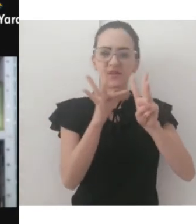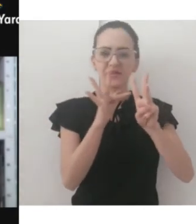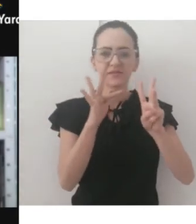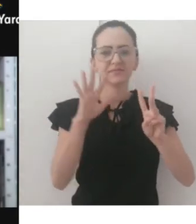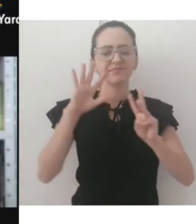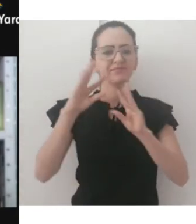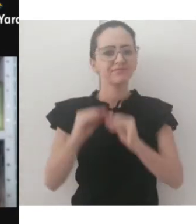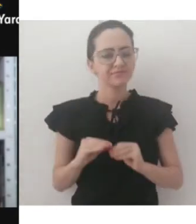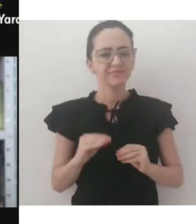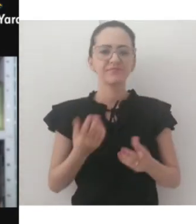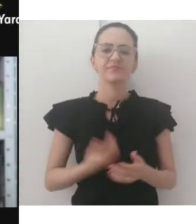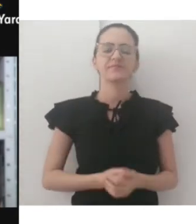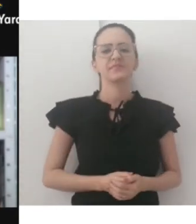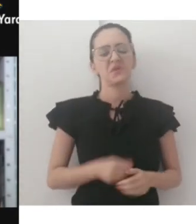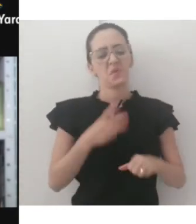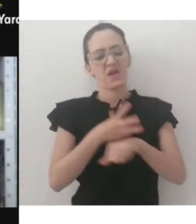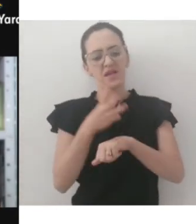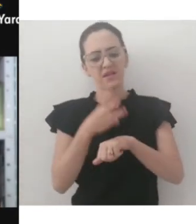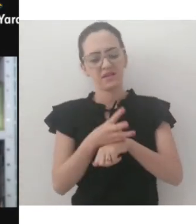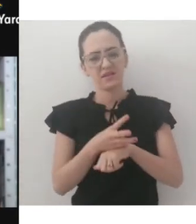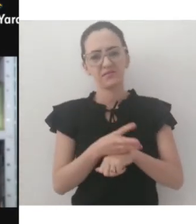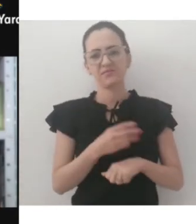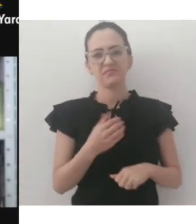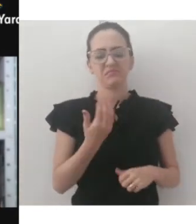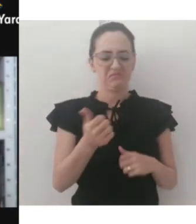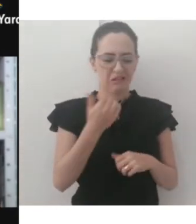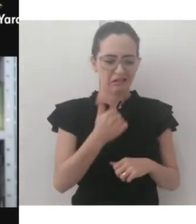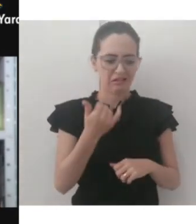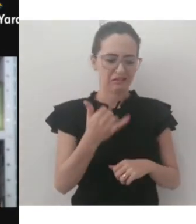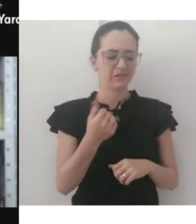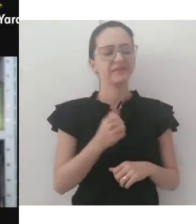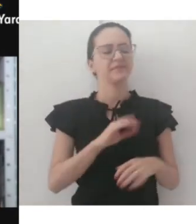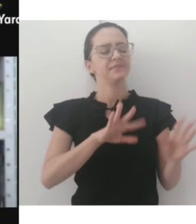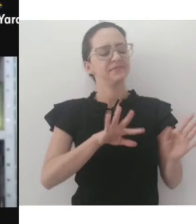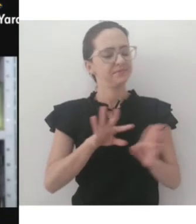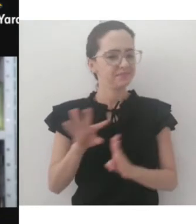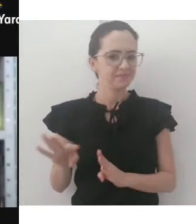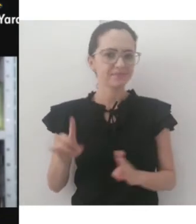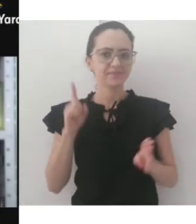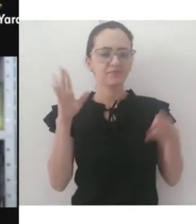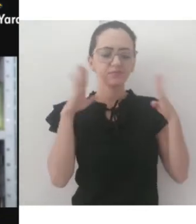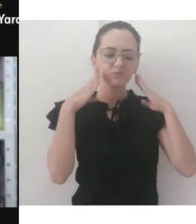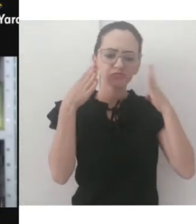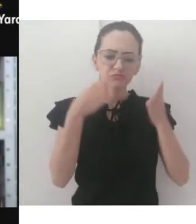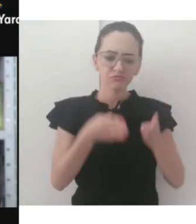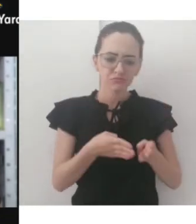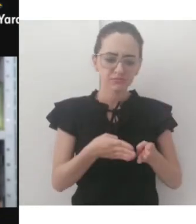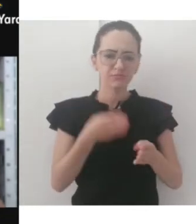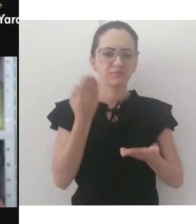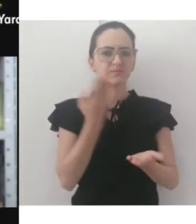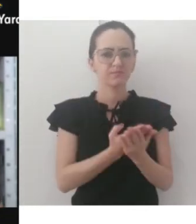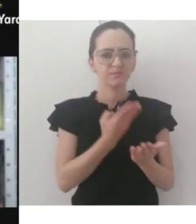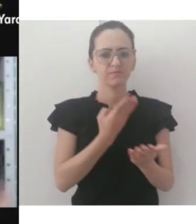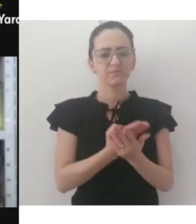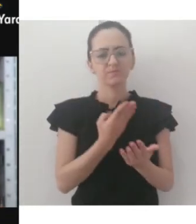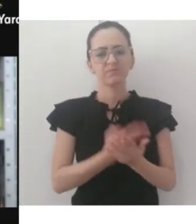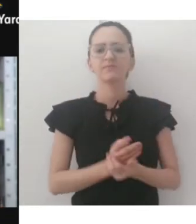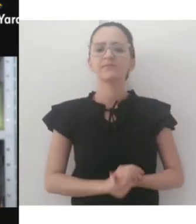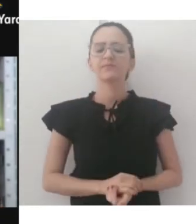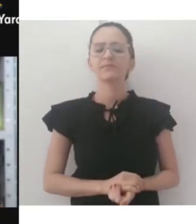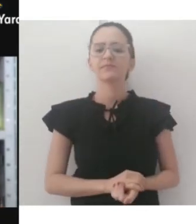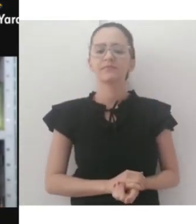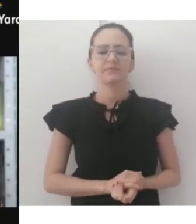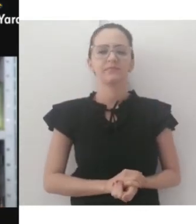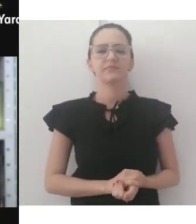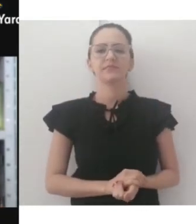de WhatsApp. Ou até com WhatsApp ligado, mas que a pessoa consiga mesmo fazer essa